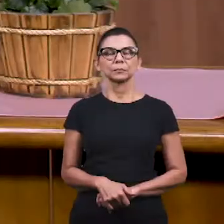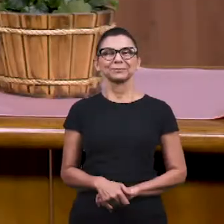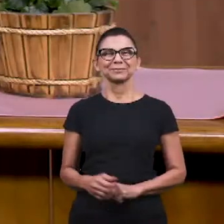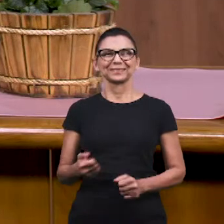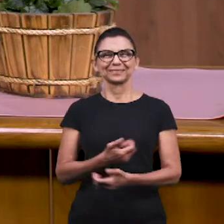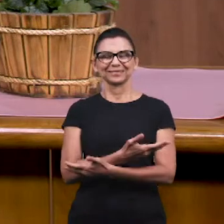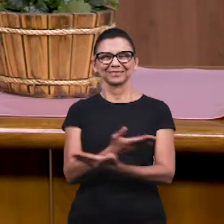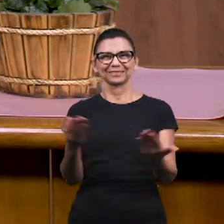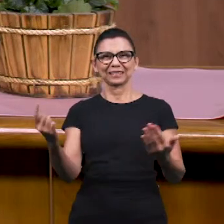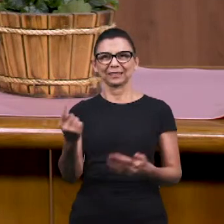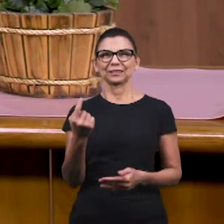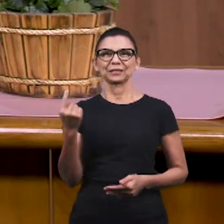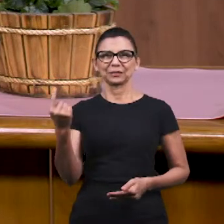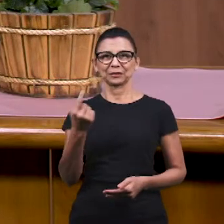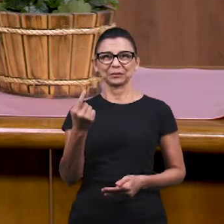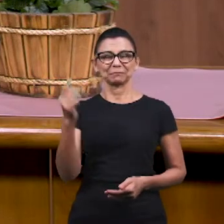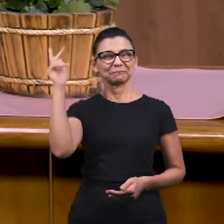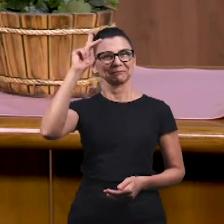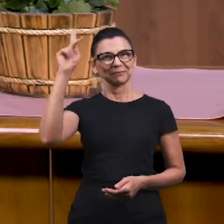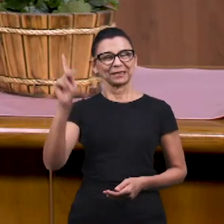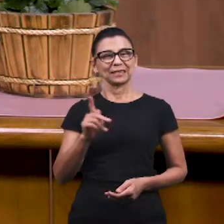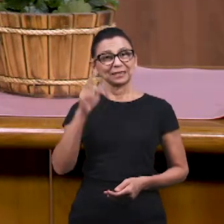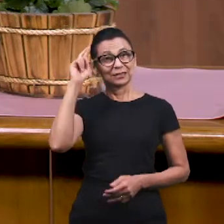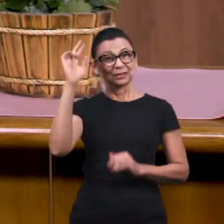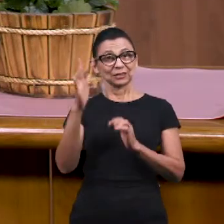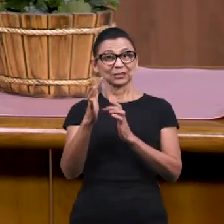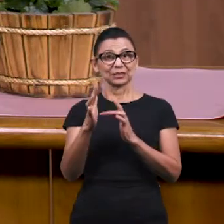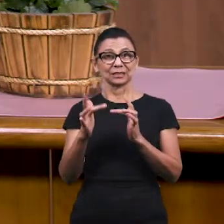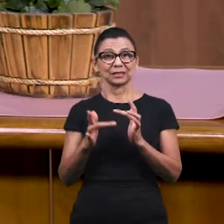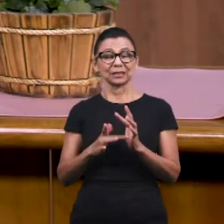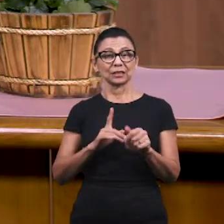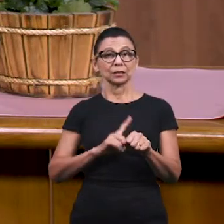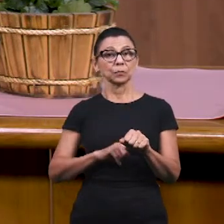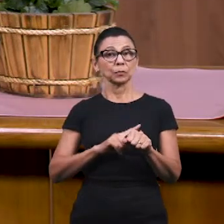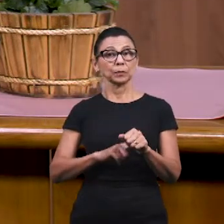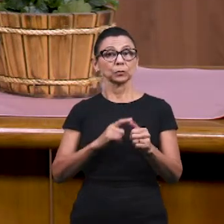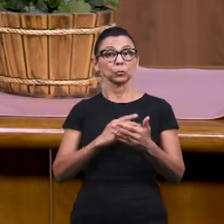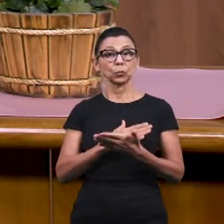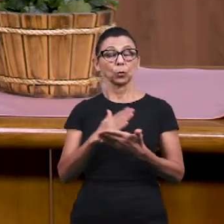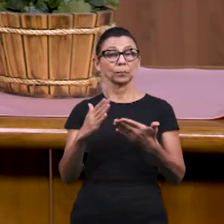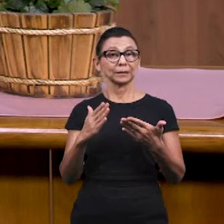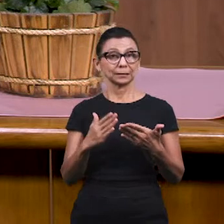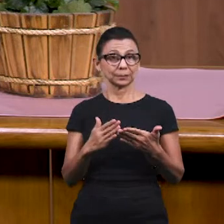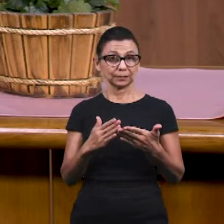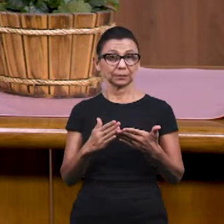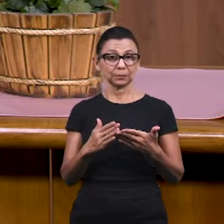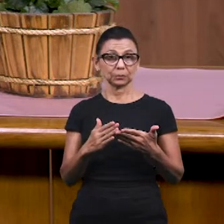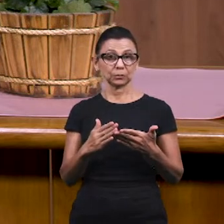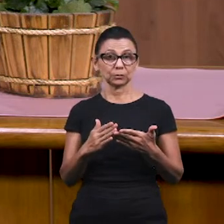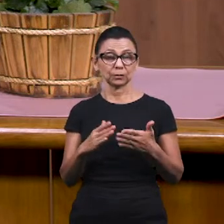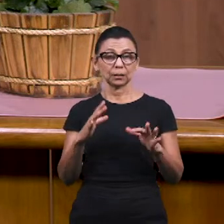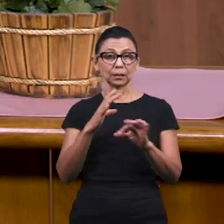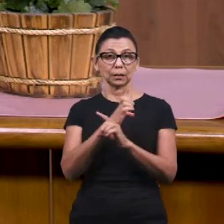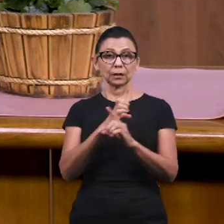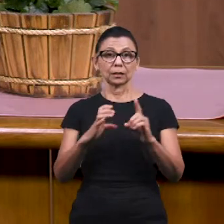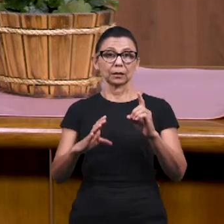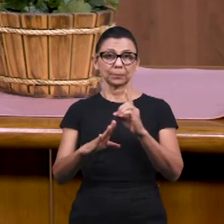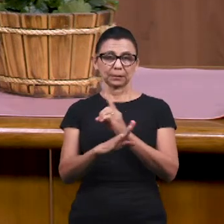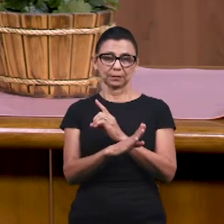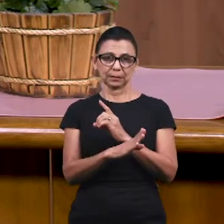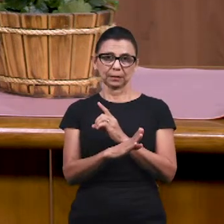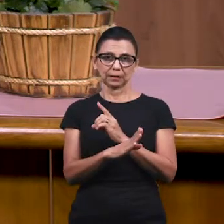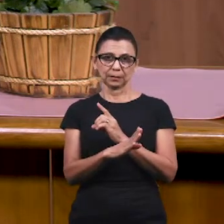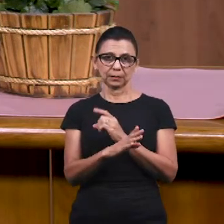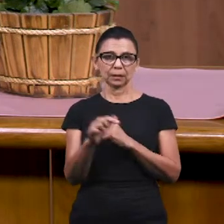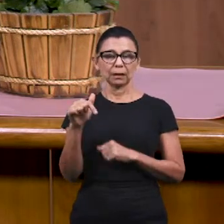Eu saúdo a todos com a paz do Senhor Jesus. Nós estamos começando agora a transmissão da Escola Bíblica Dominical